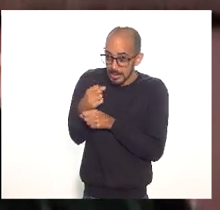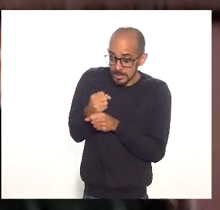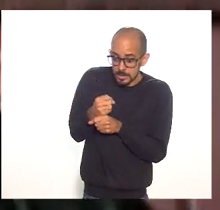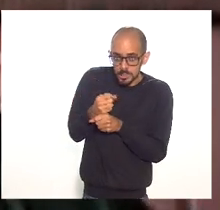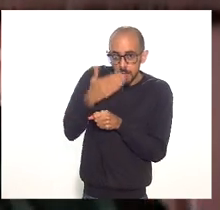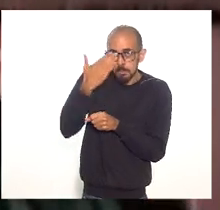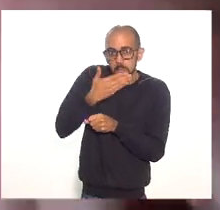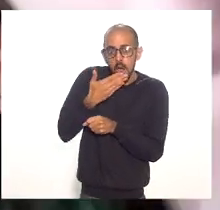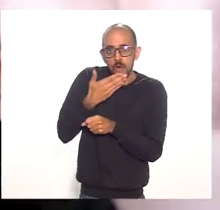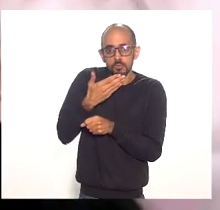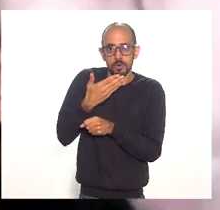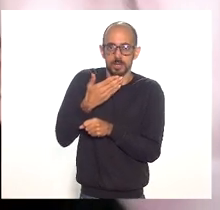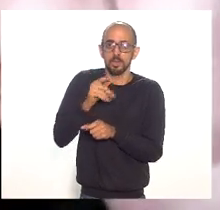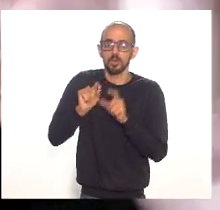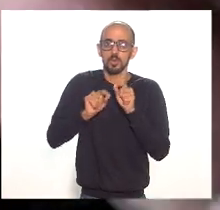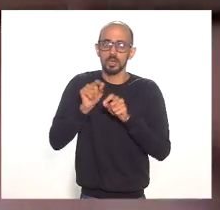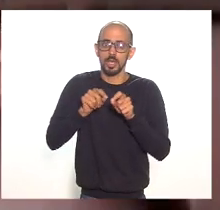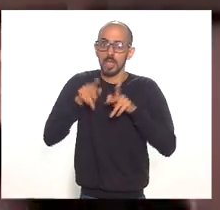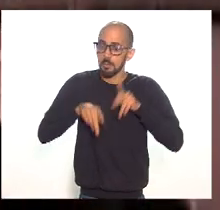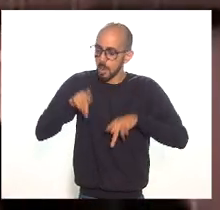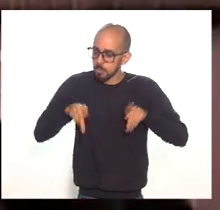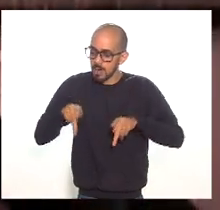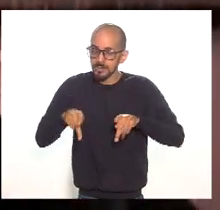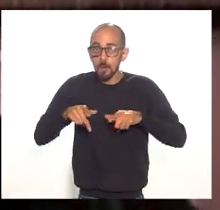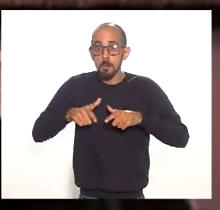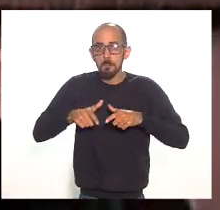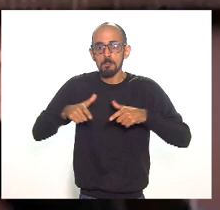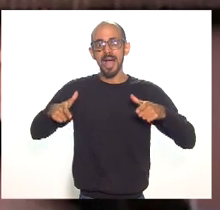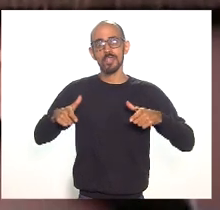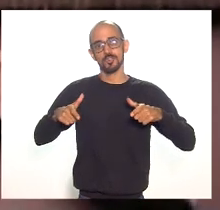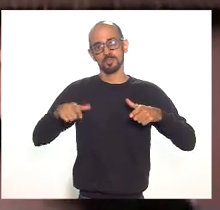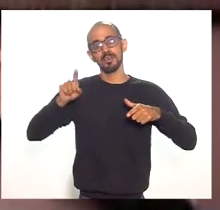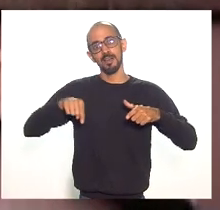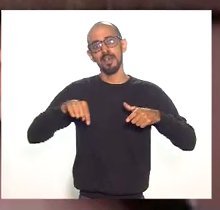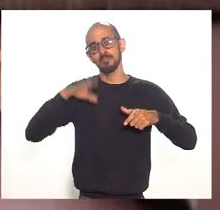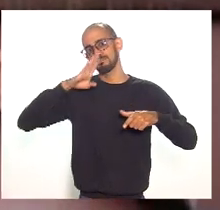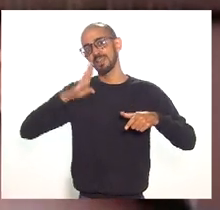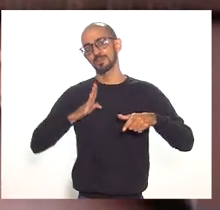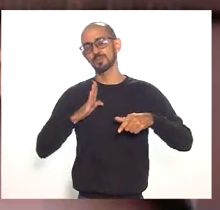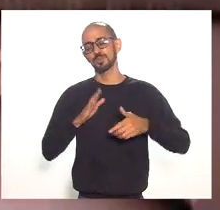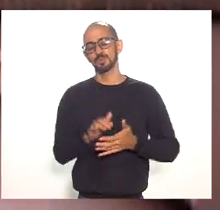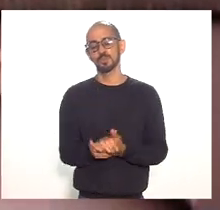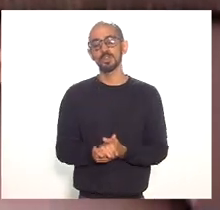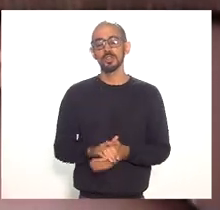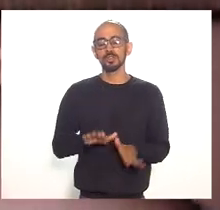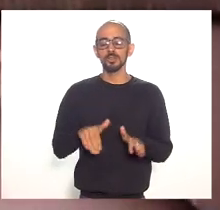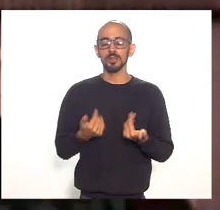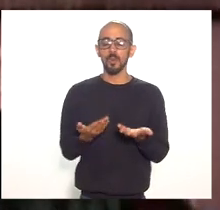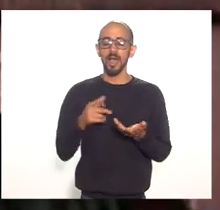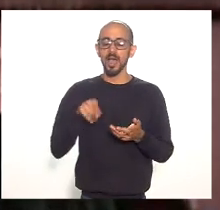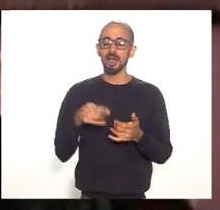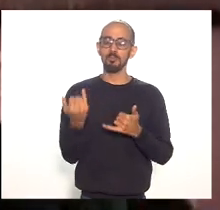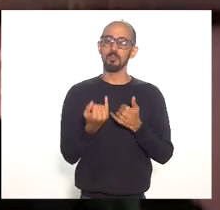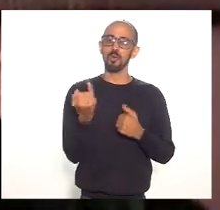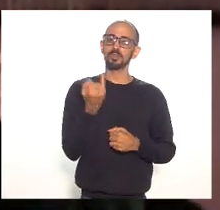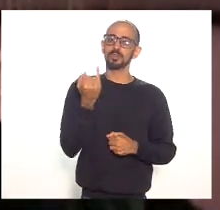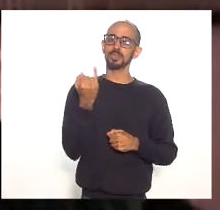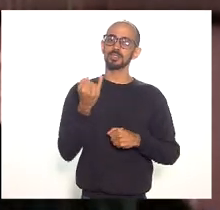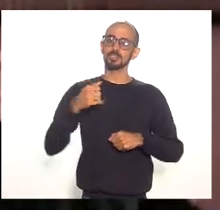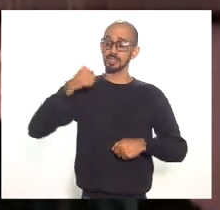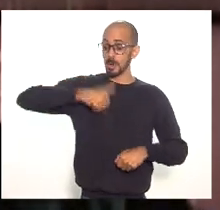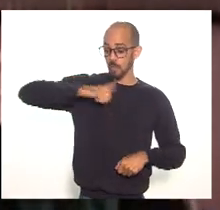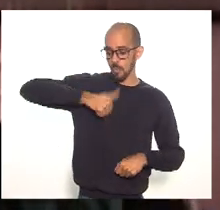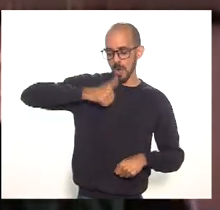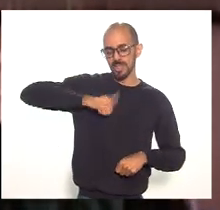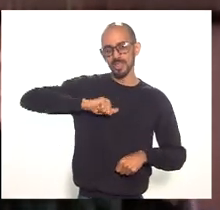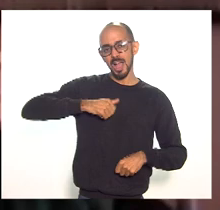a população de maior número no Brasil. Então, a importância dos dados para a qualificação da política pública,